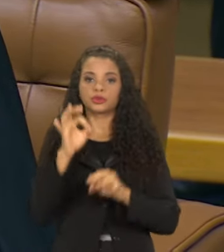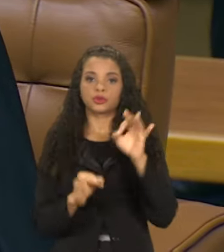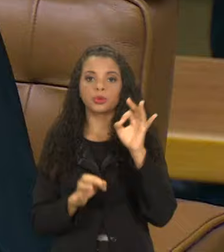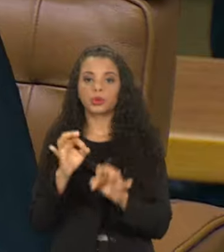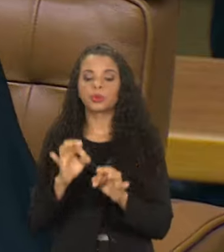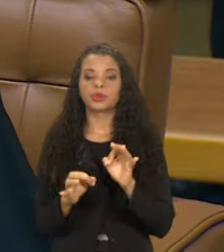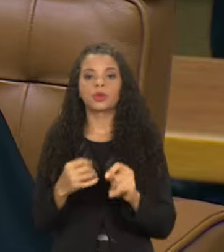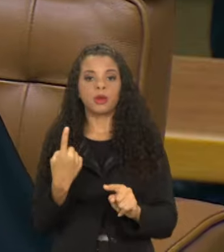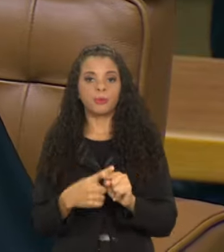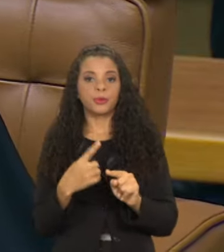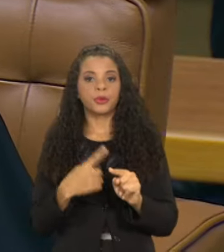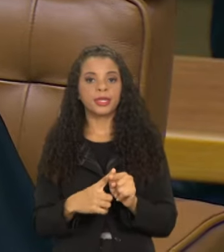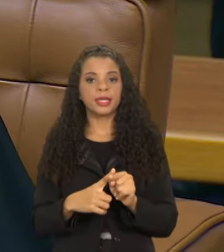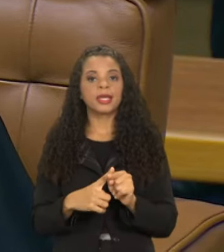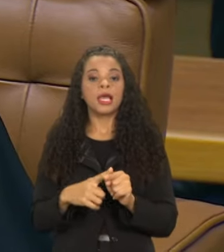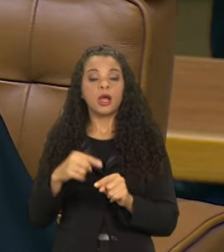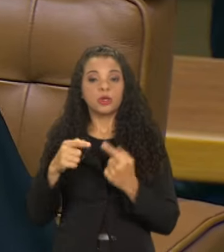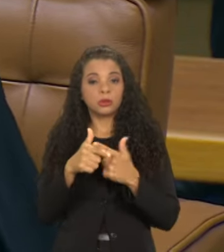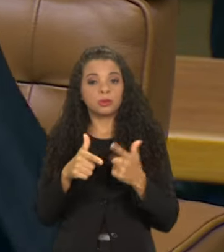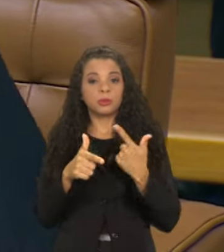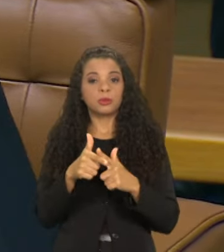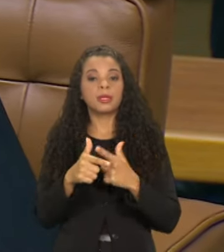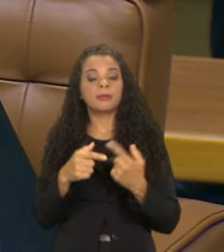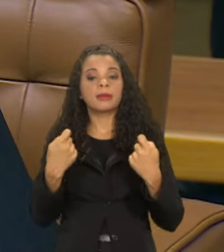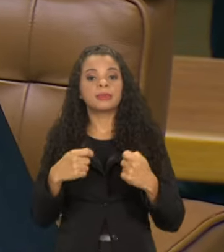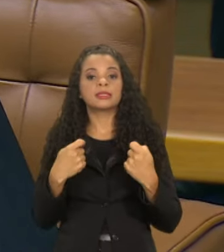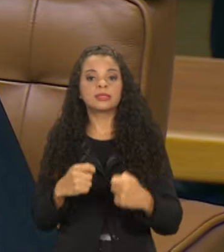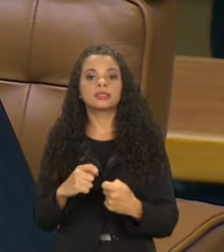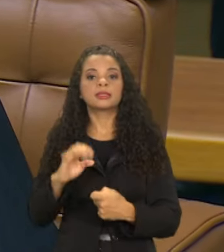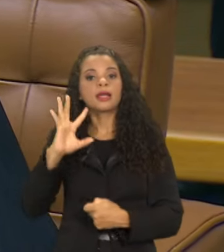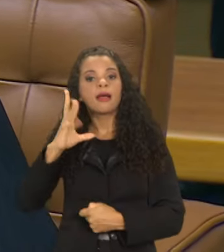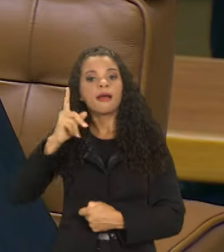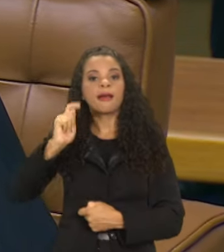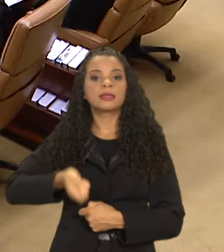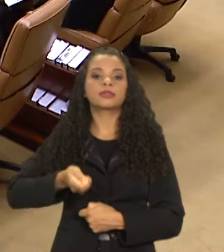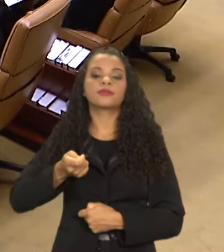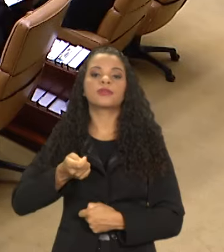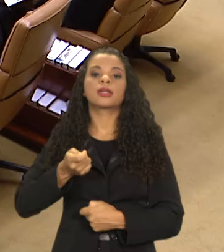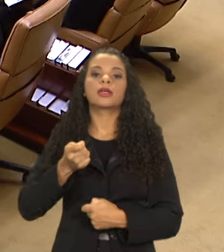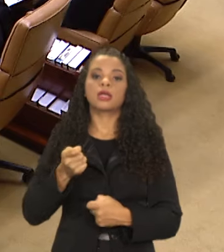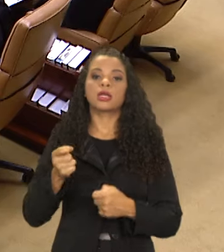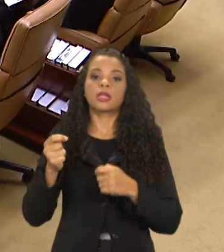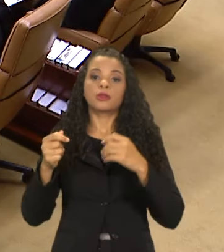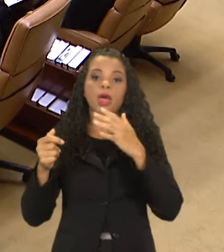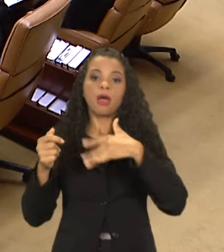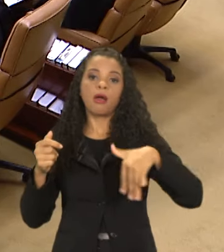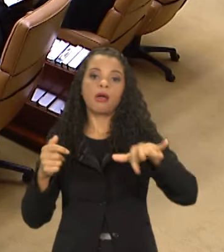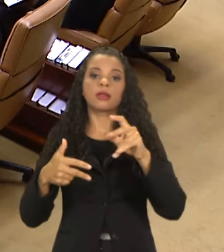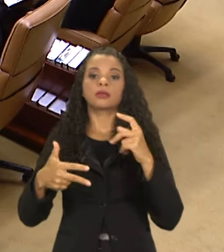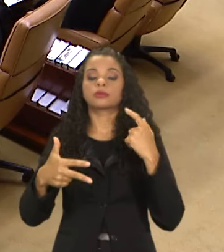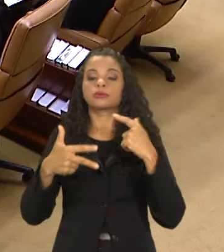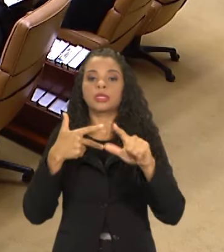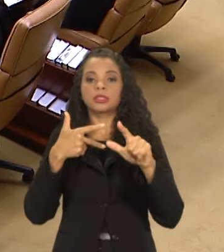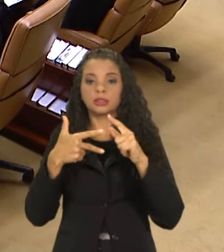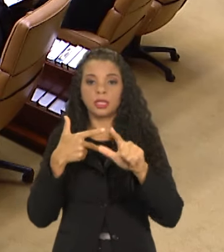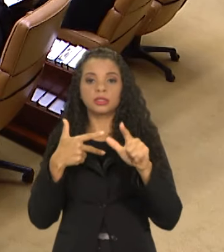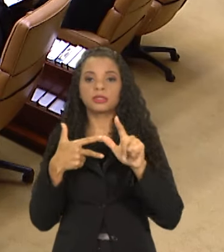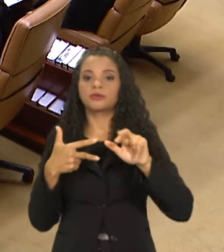a questão deve ser resolvida exclusivamente na esfera do poder legislativo e não é suscetível